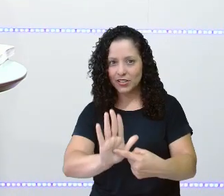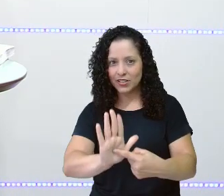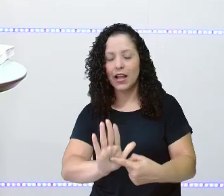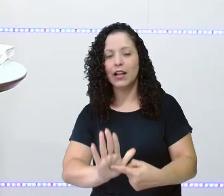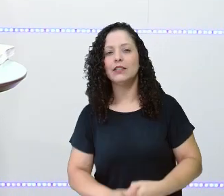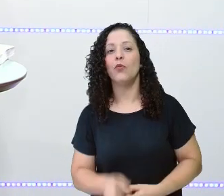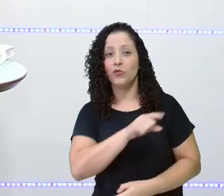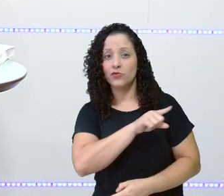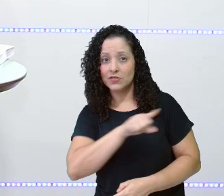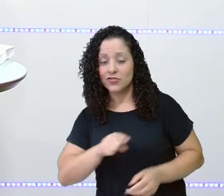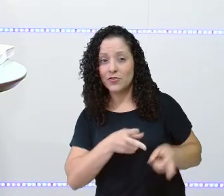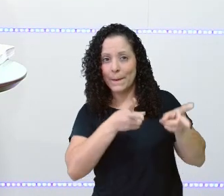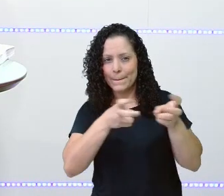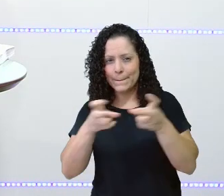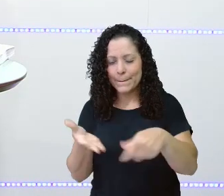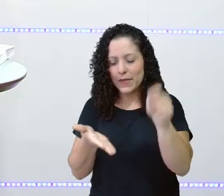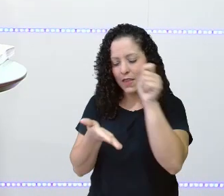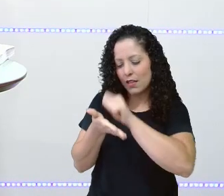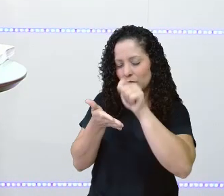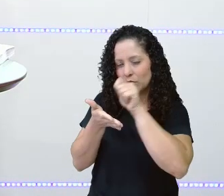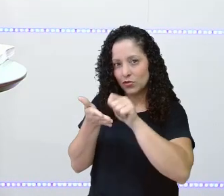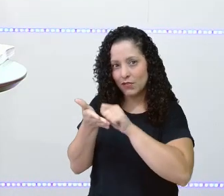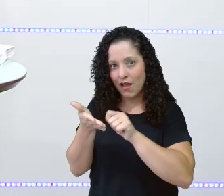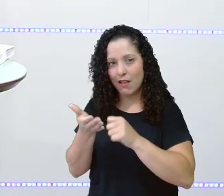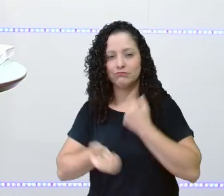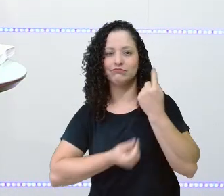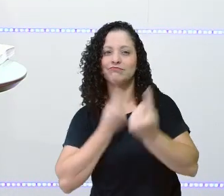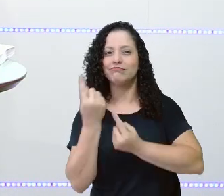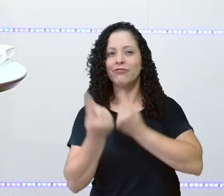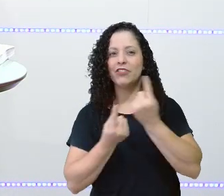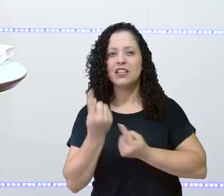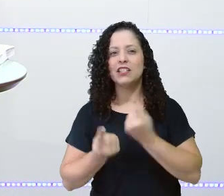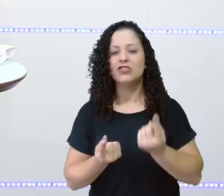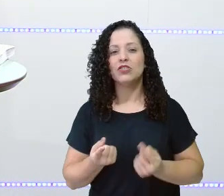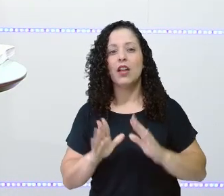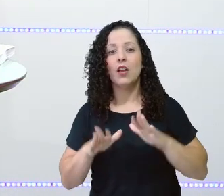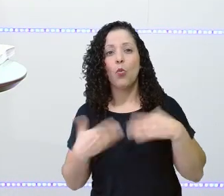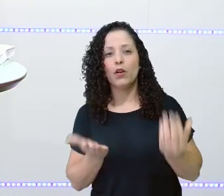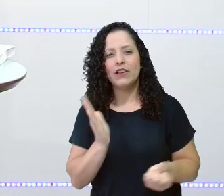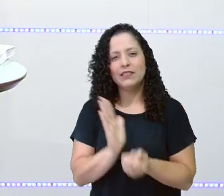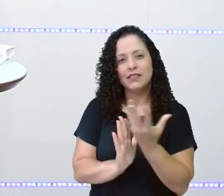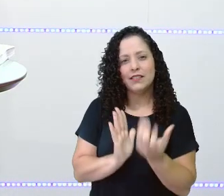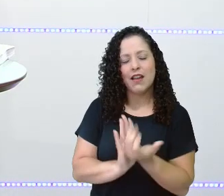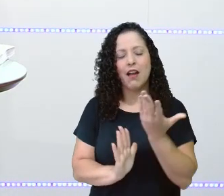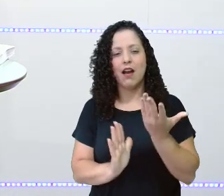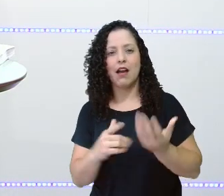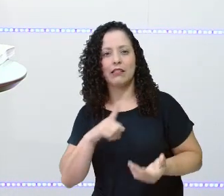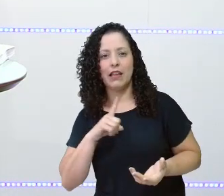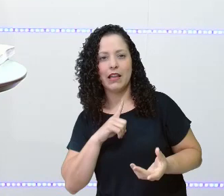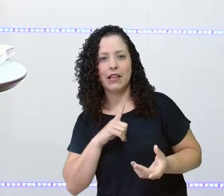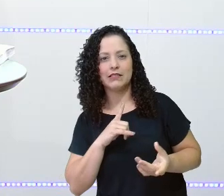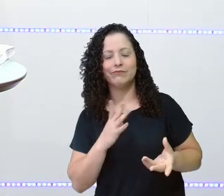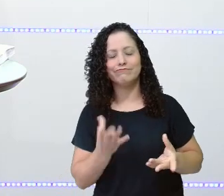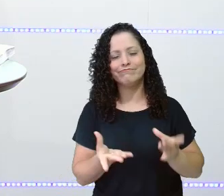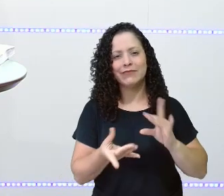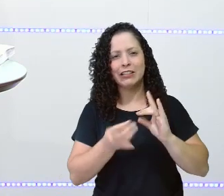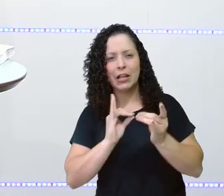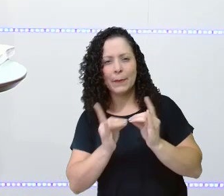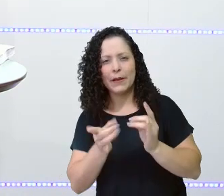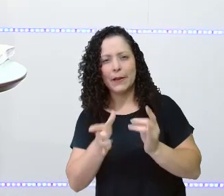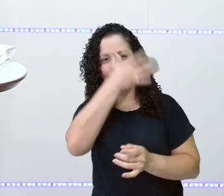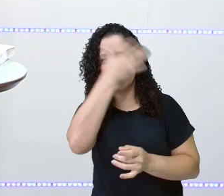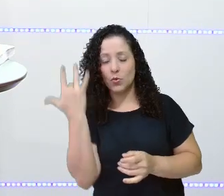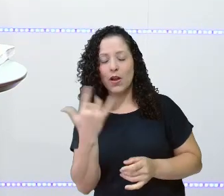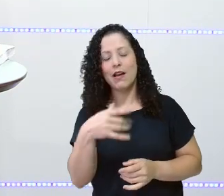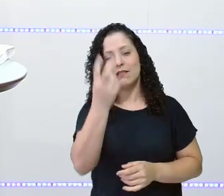então percebam, anotem aí, porque muitas vezes quando a gente vai construir esse material, construir essa dinâmica para o estudante cego,